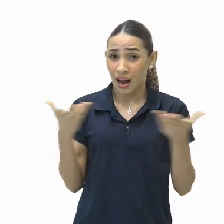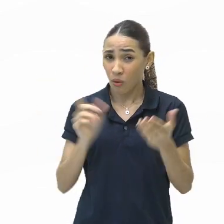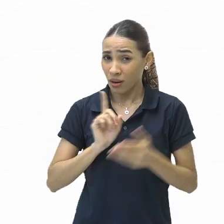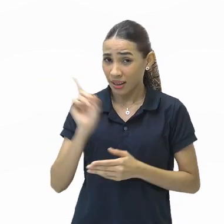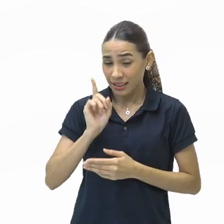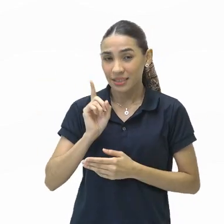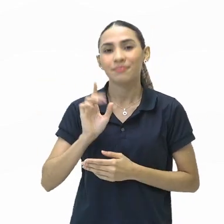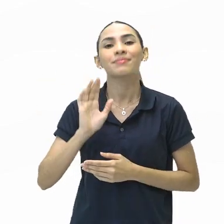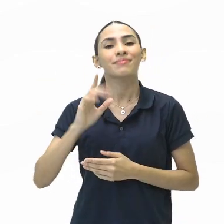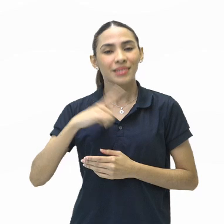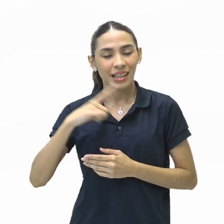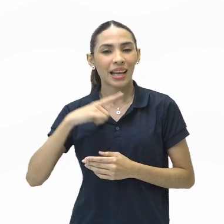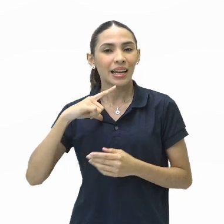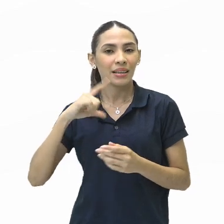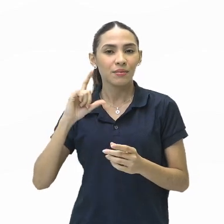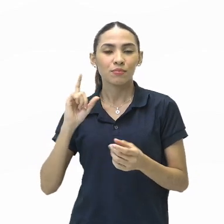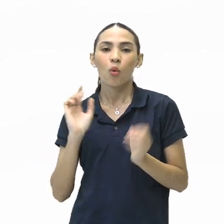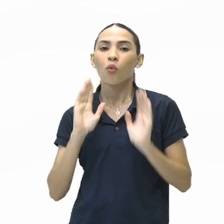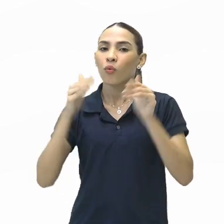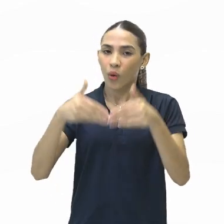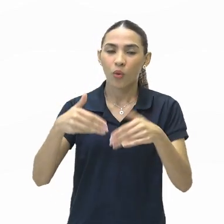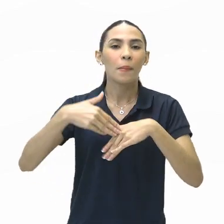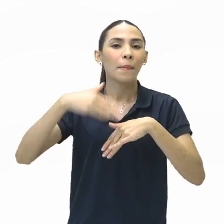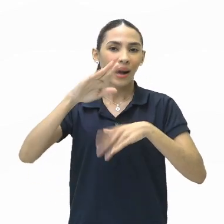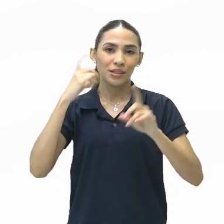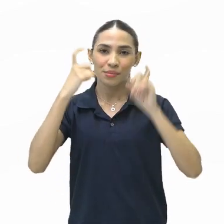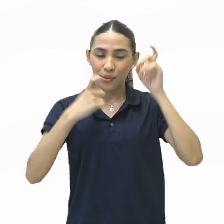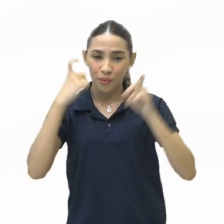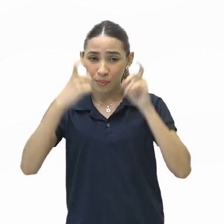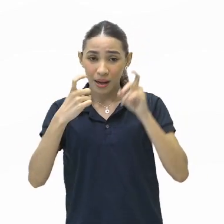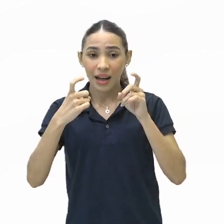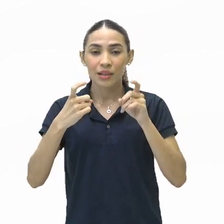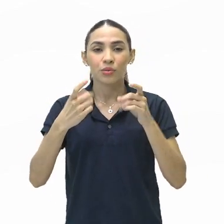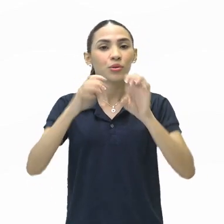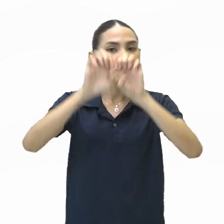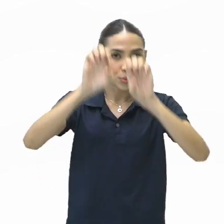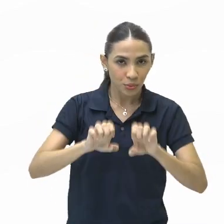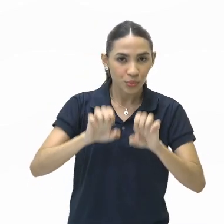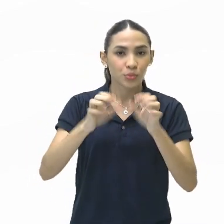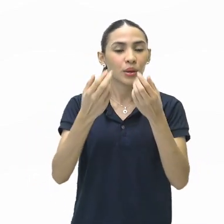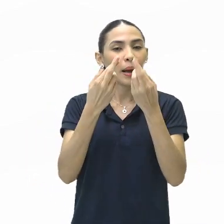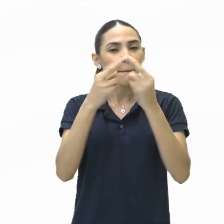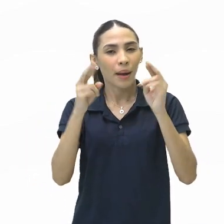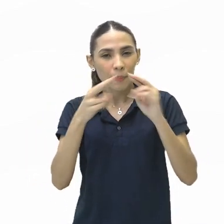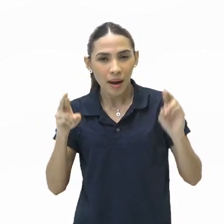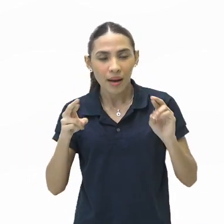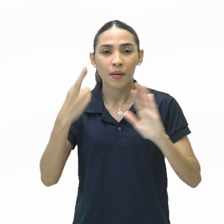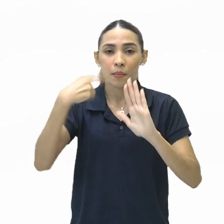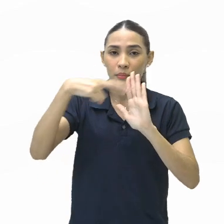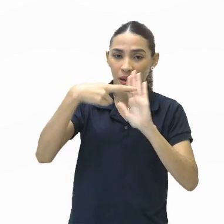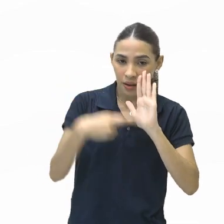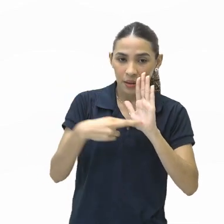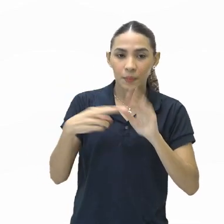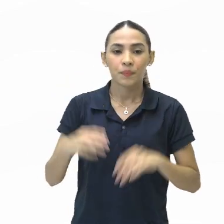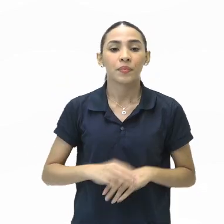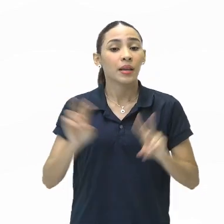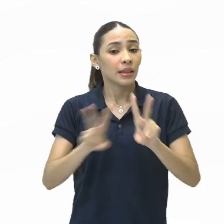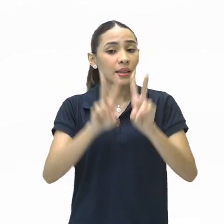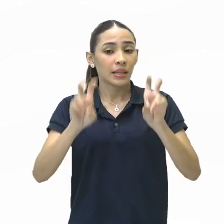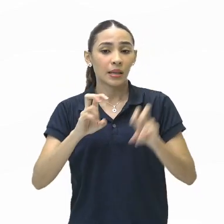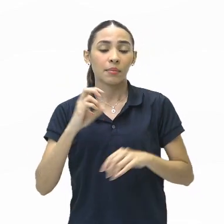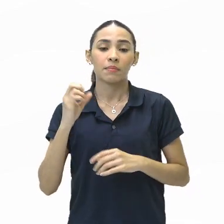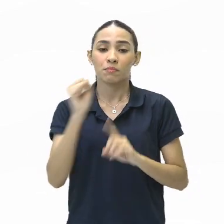Aqui, eles vão voltar a ter essa preocupação de estética, métrica e rima, temática